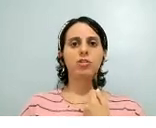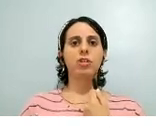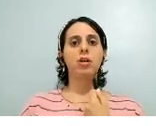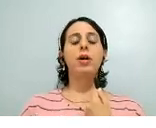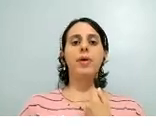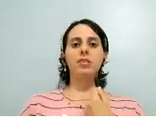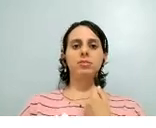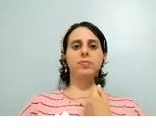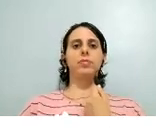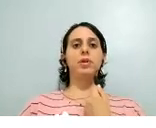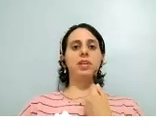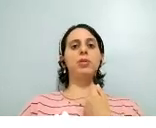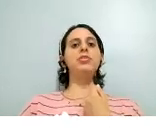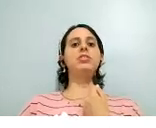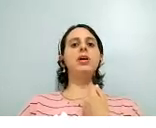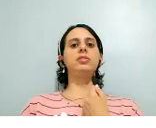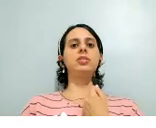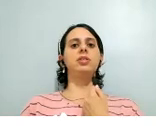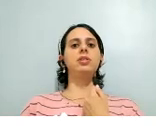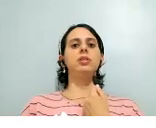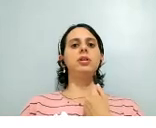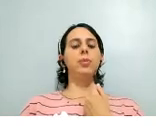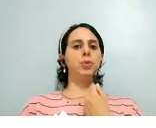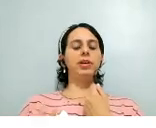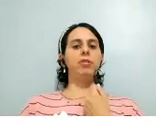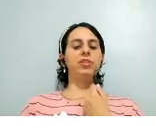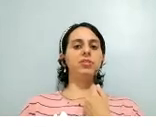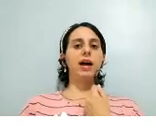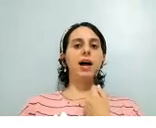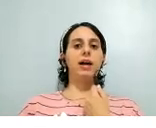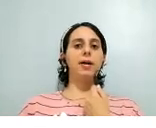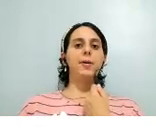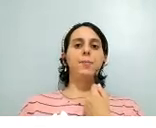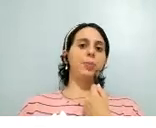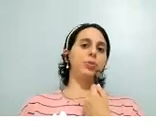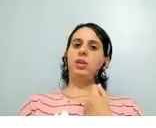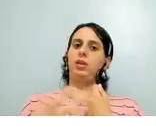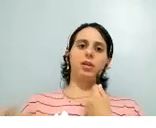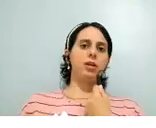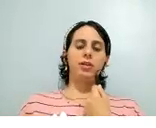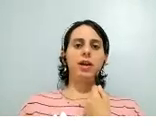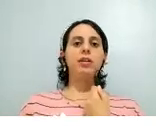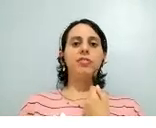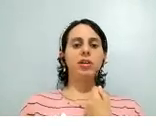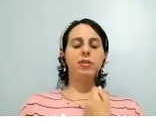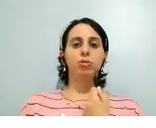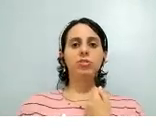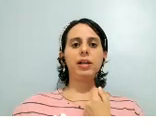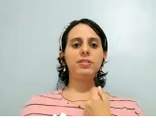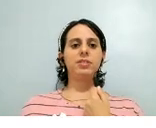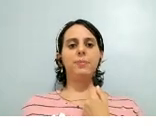você pode, mas mantenha uma distância para poder conversar, para poder, né,